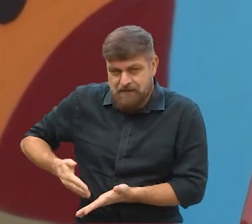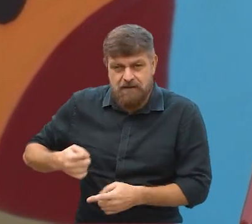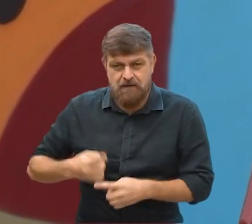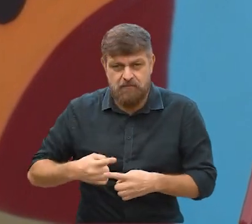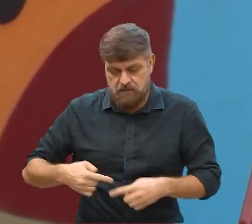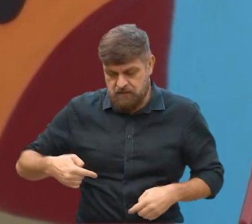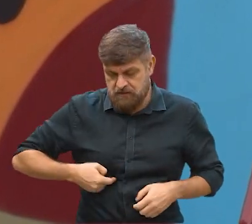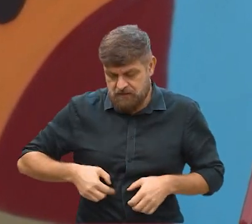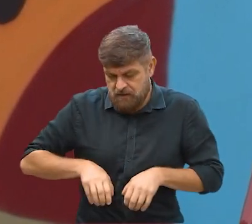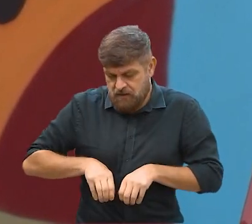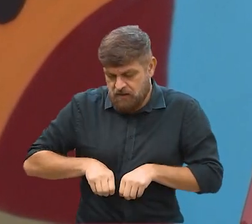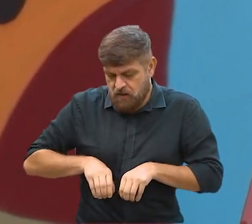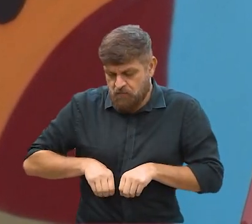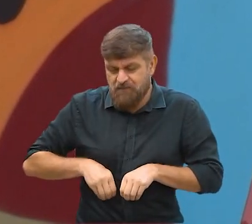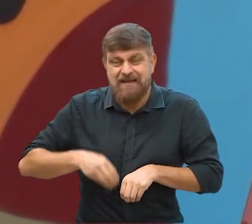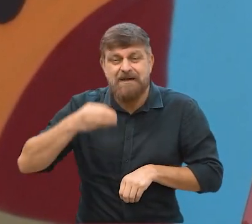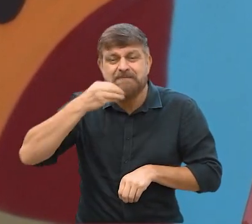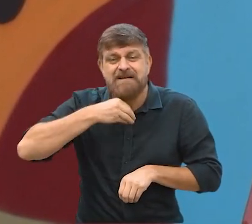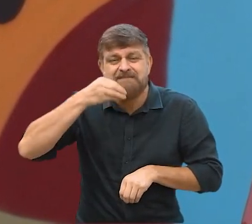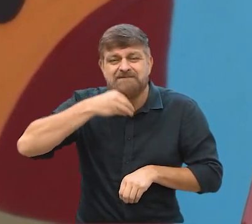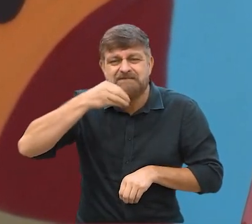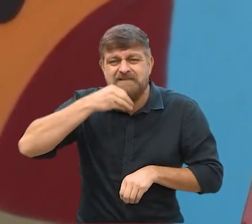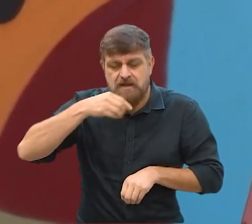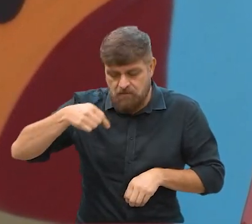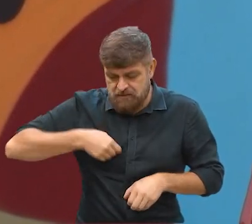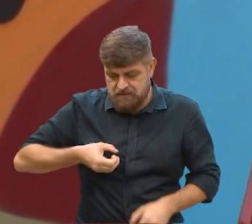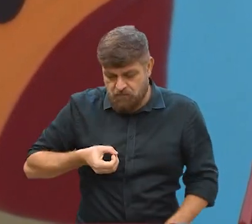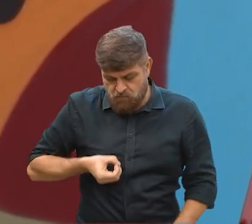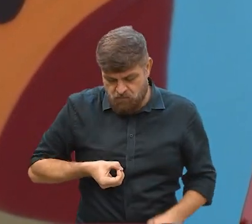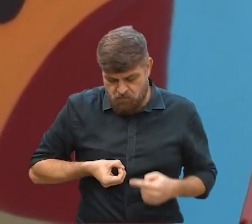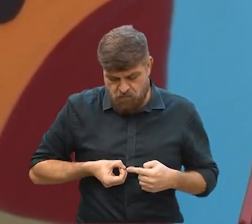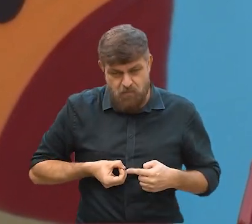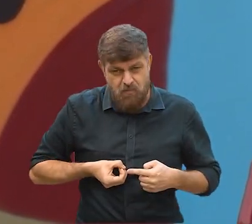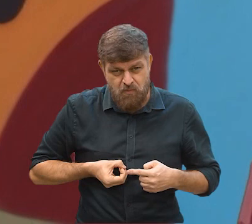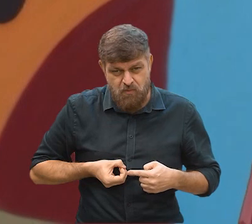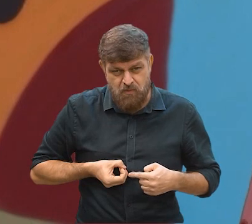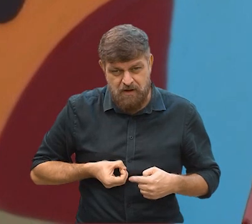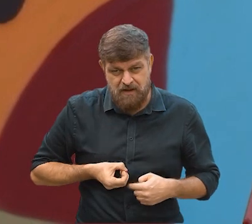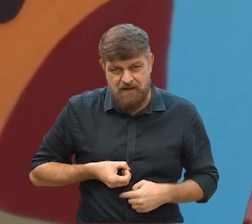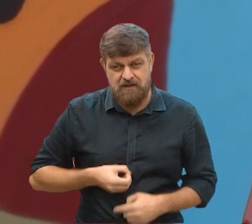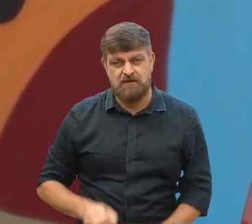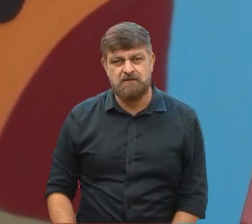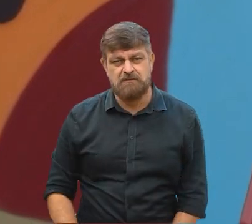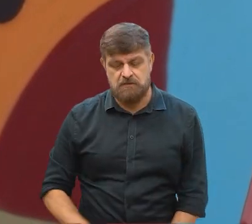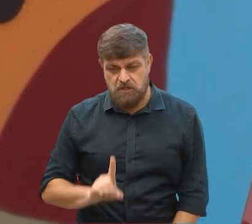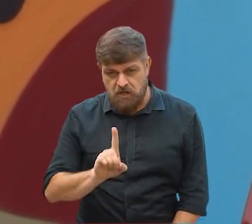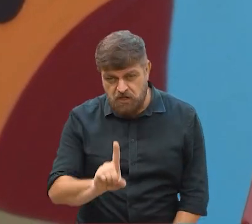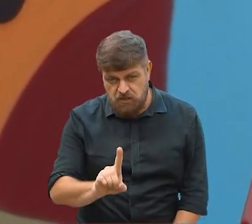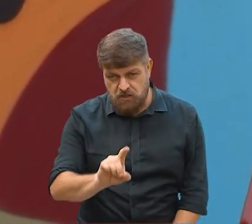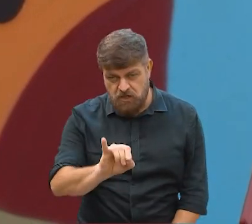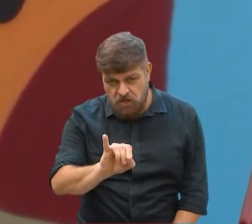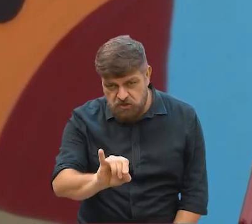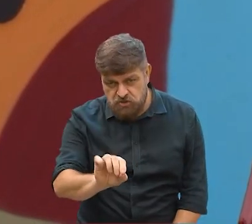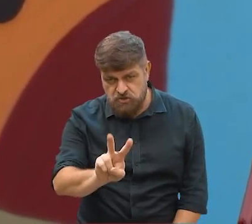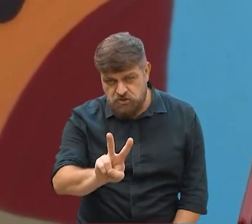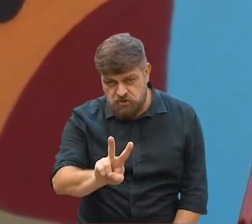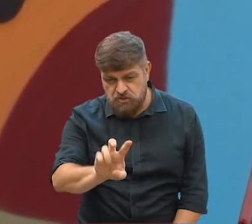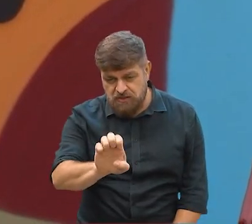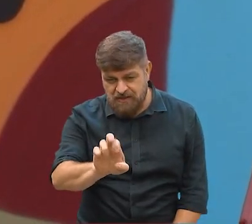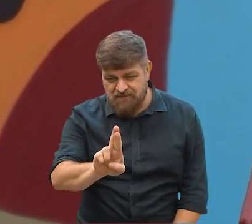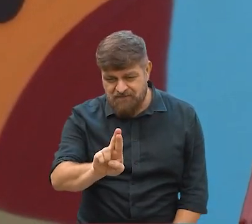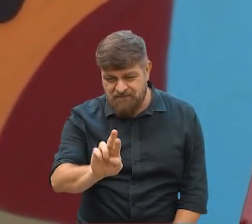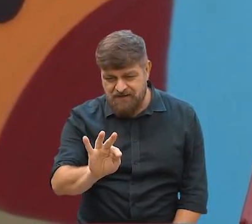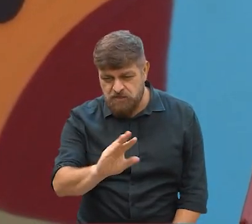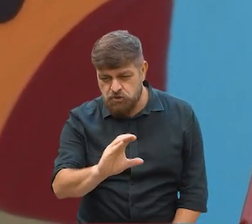fragilidade da musculatura. E nesses orifícios, nesses buracos que a gente vê dentro da mucosa do intestino, podem